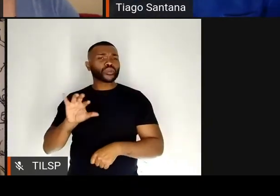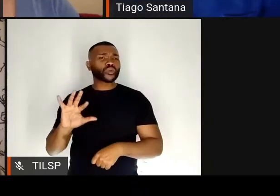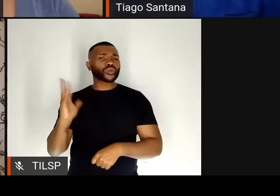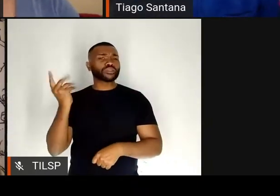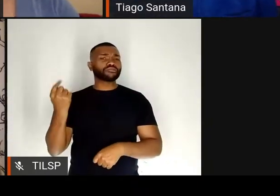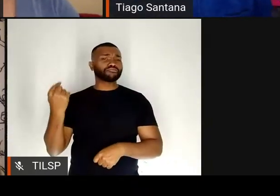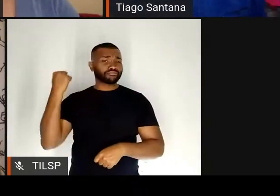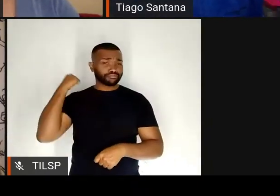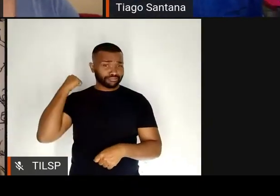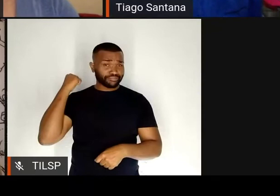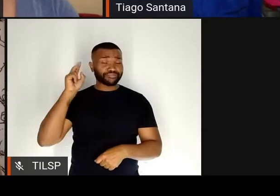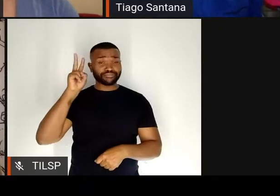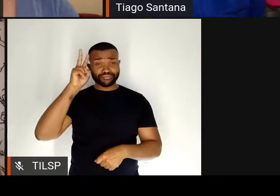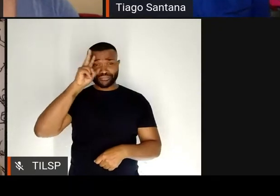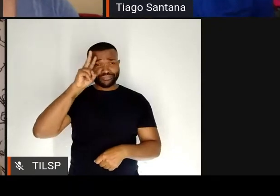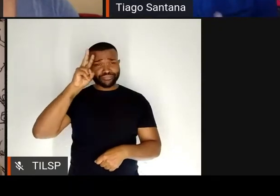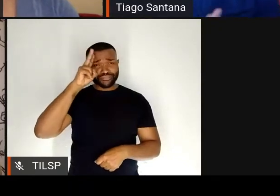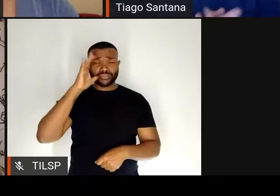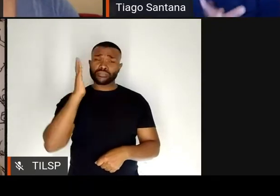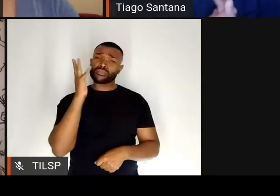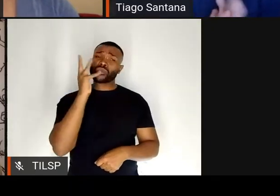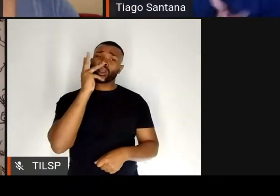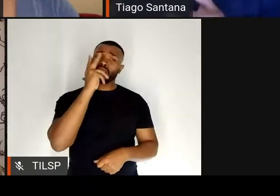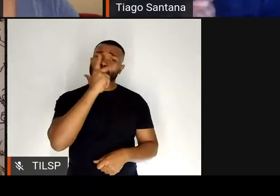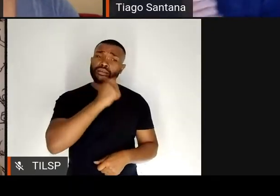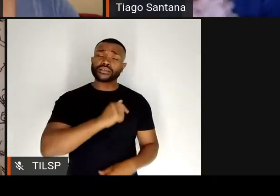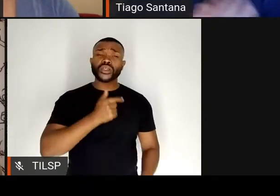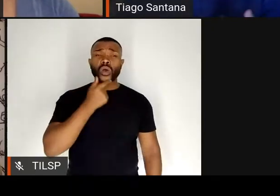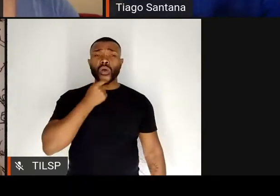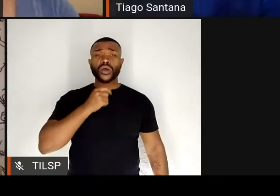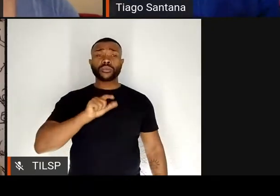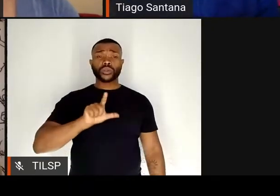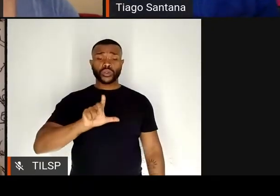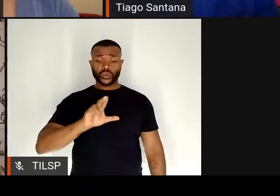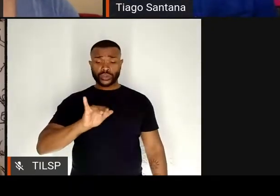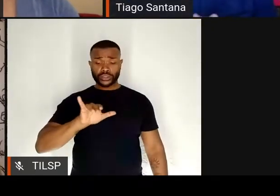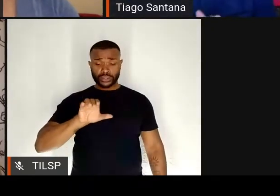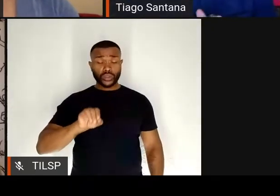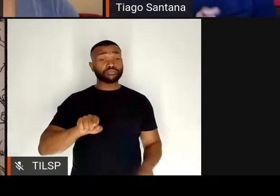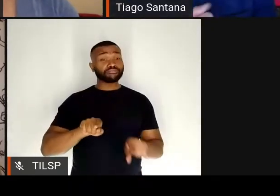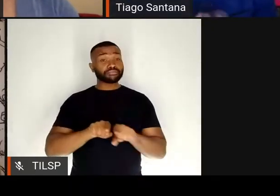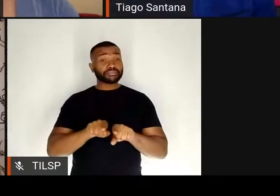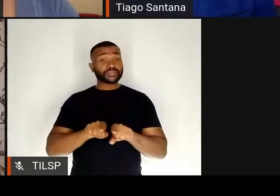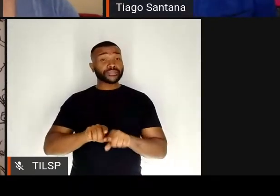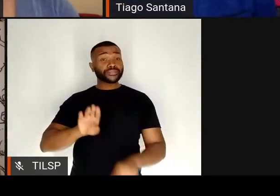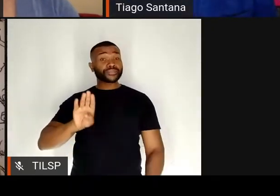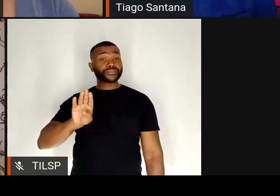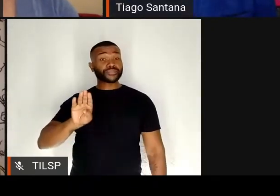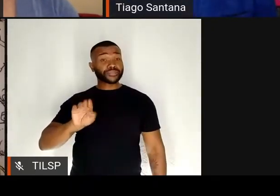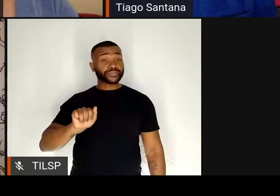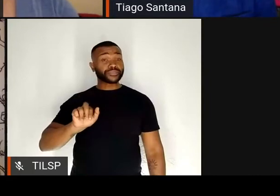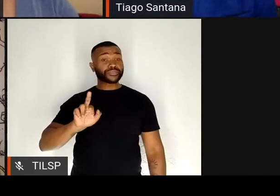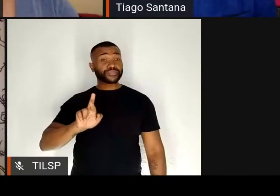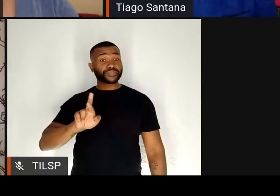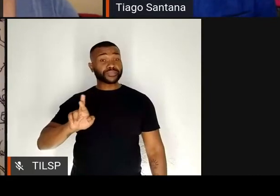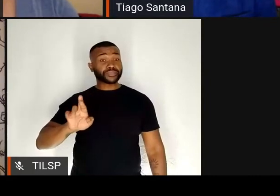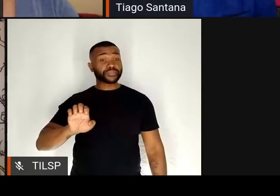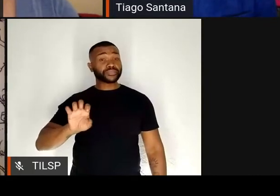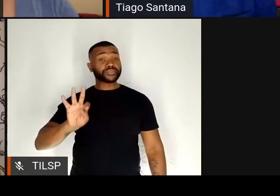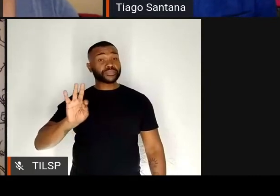fotografia desse momento. E as histórias lindas aí do Luciano, do Luiz Carlos Barreto,